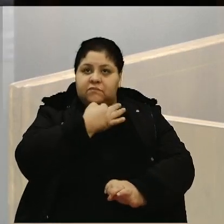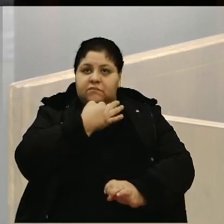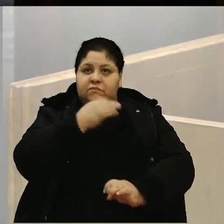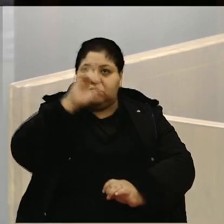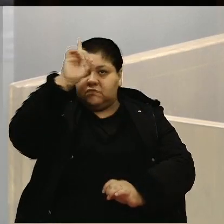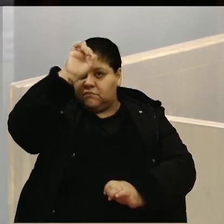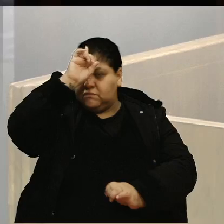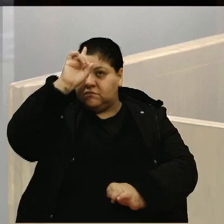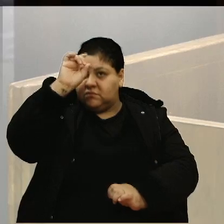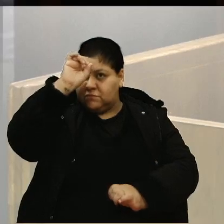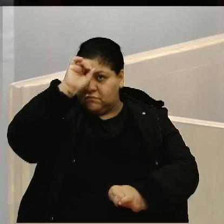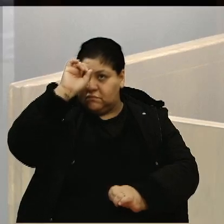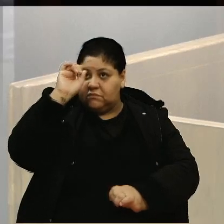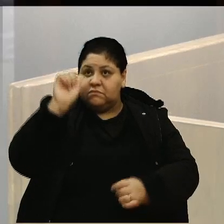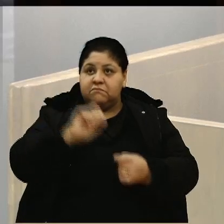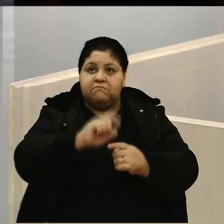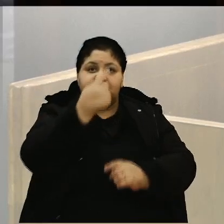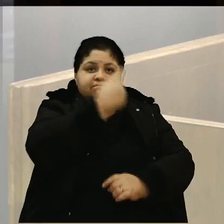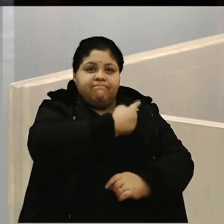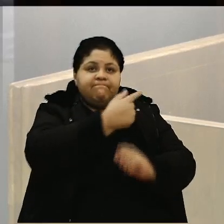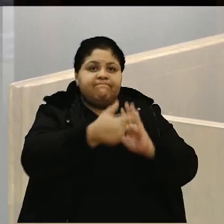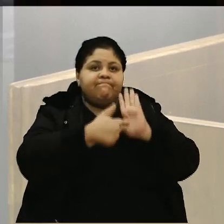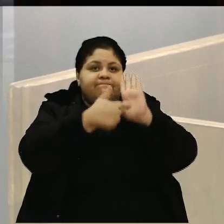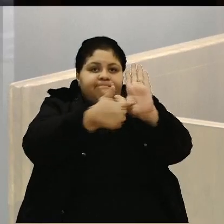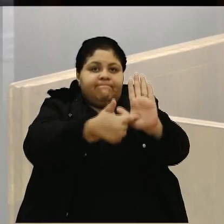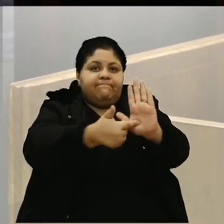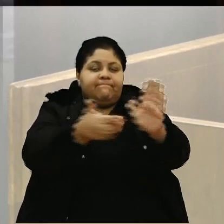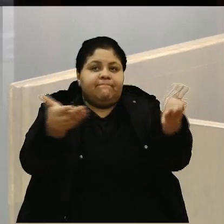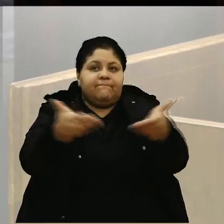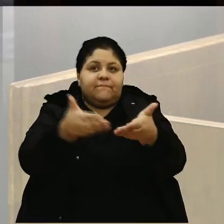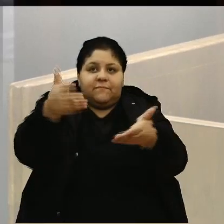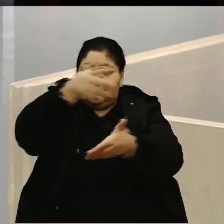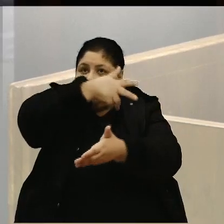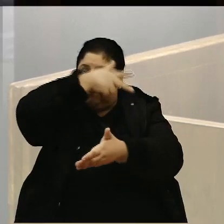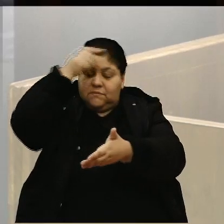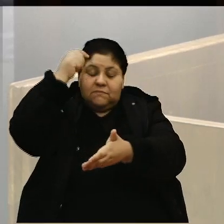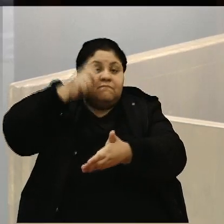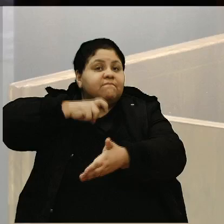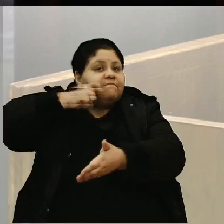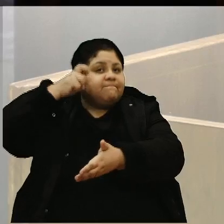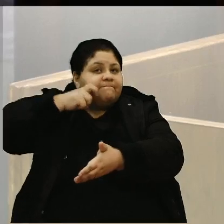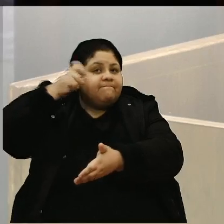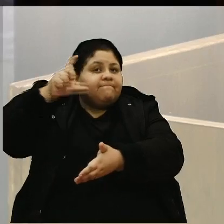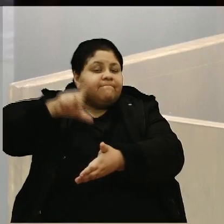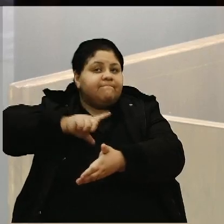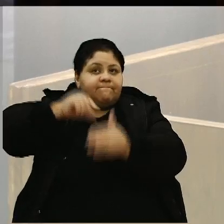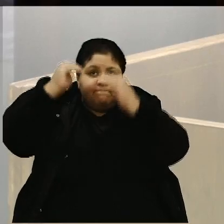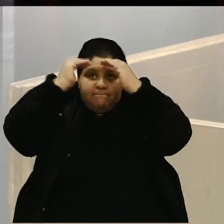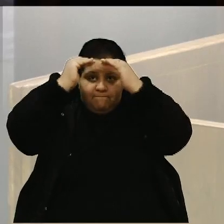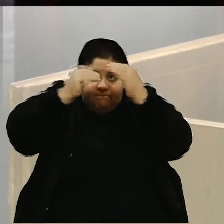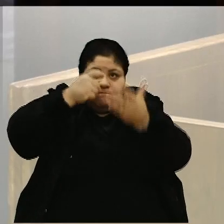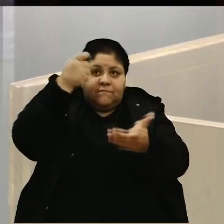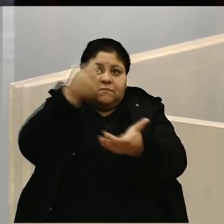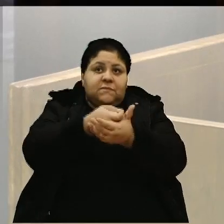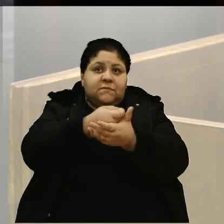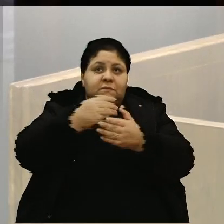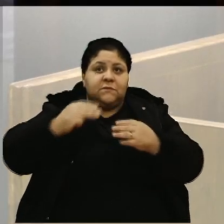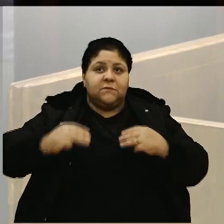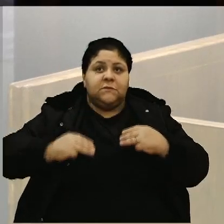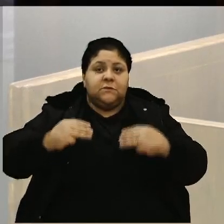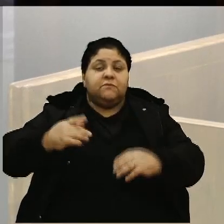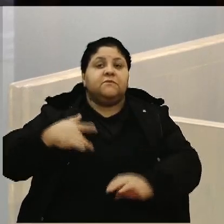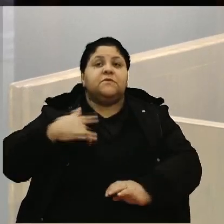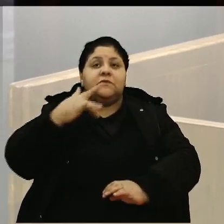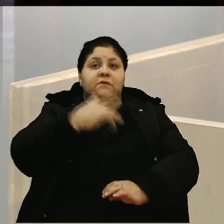hospital, para fazer isso. Só que agora o prefeito vai passar vergonha, porque vai ter que cumprir a ordem do Ministério da Saúde, que esse dinheiro